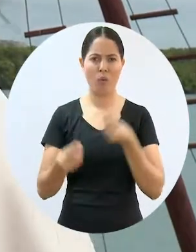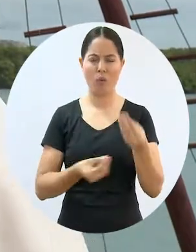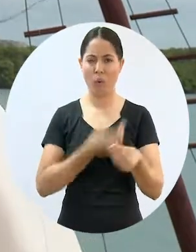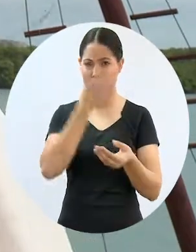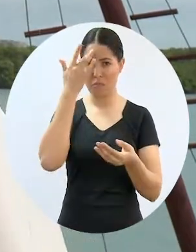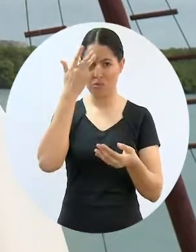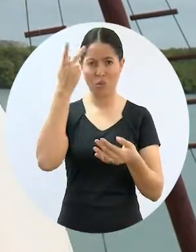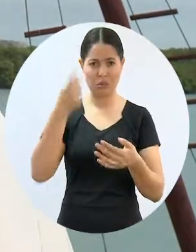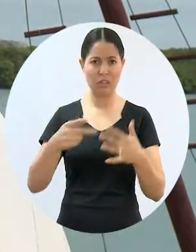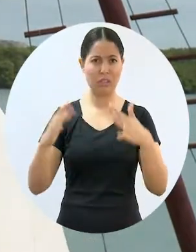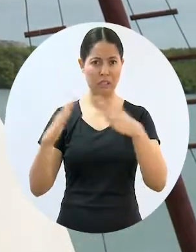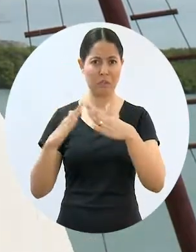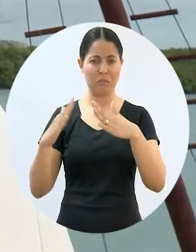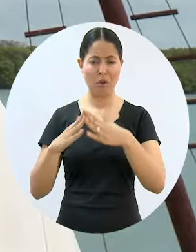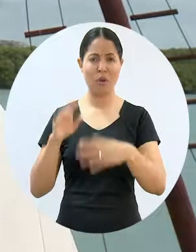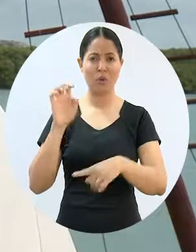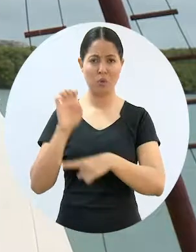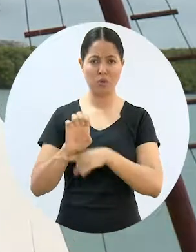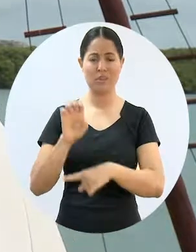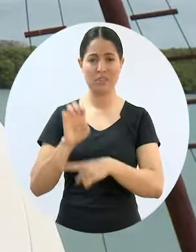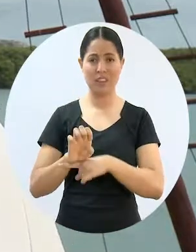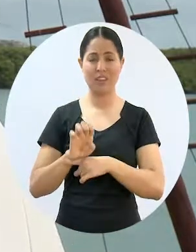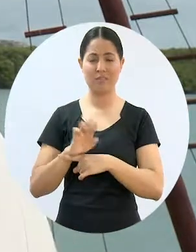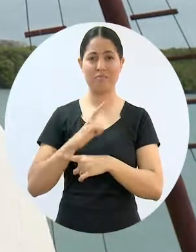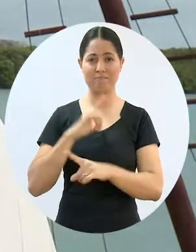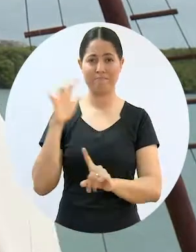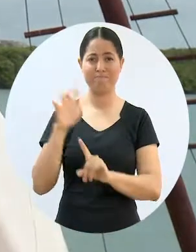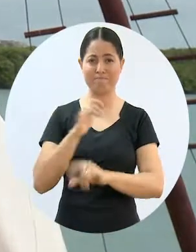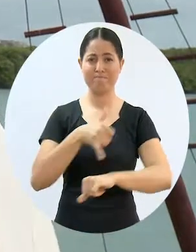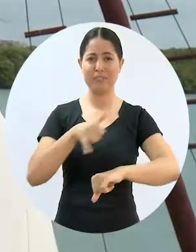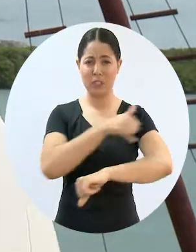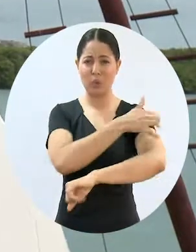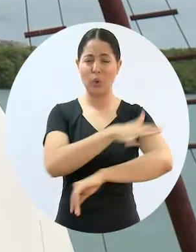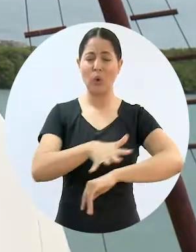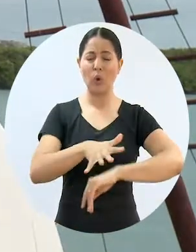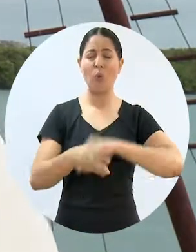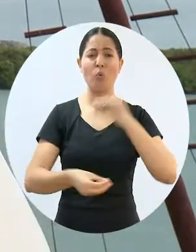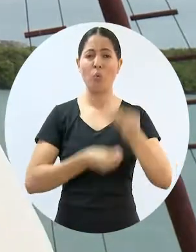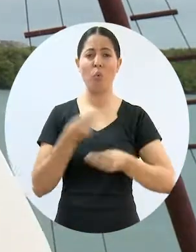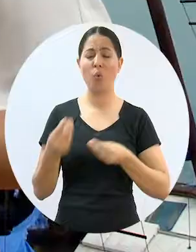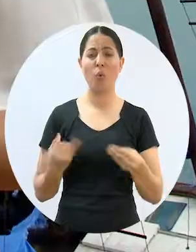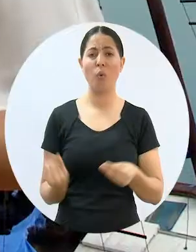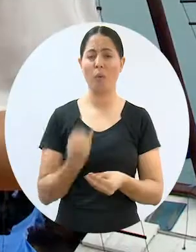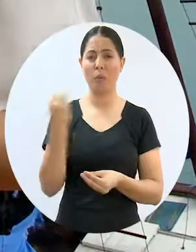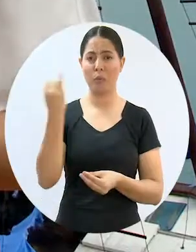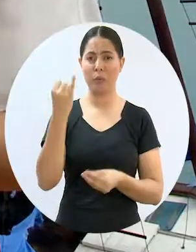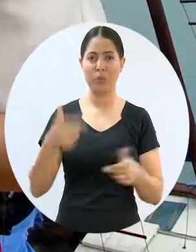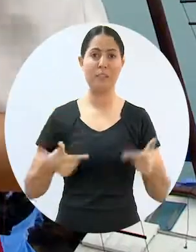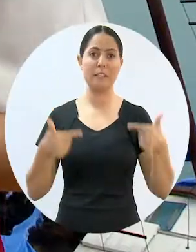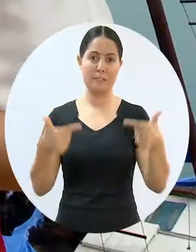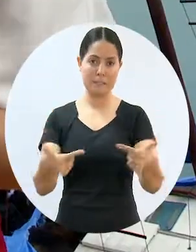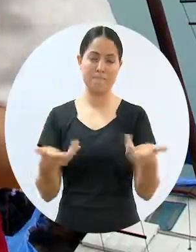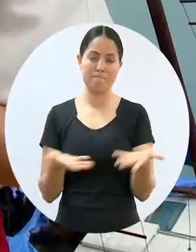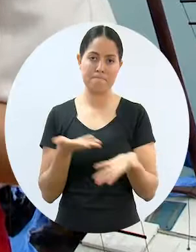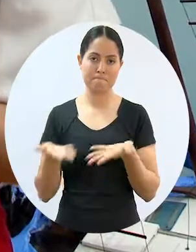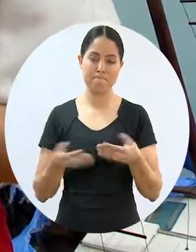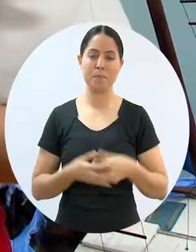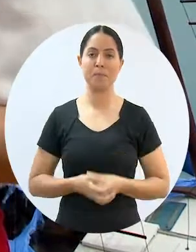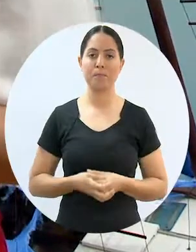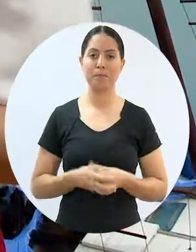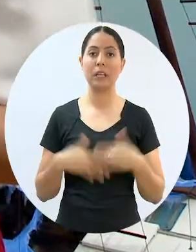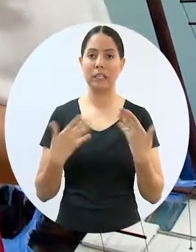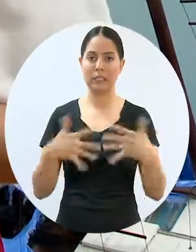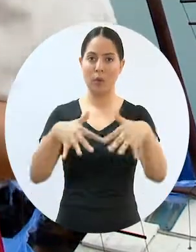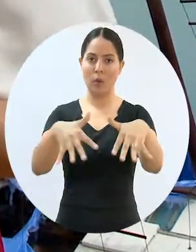como moradora de um dos estados atingidos, qual a importância desta ação? Olha, essas audiências elas são